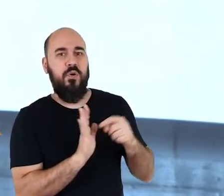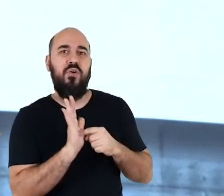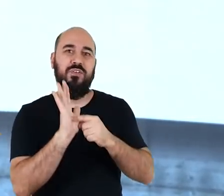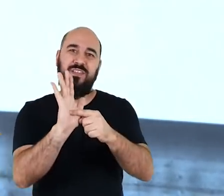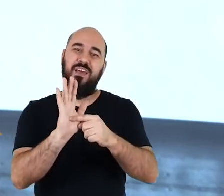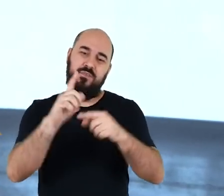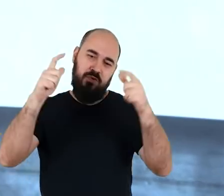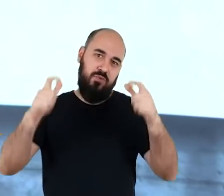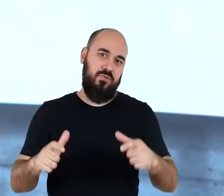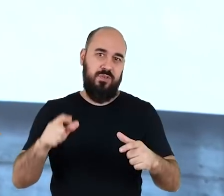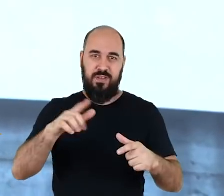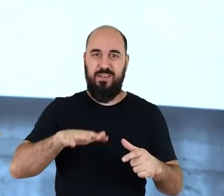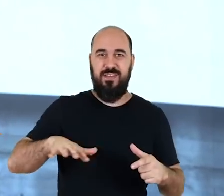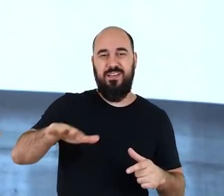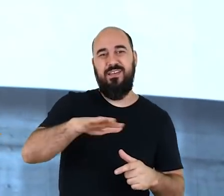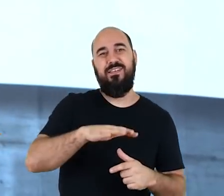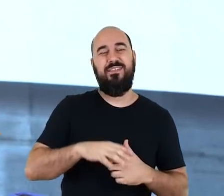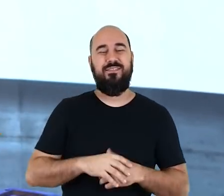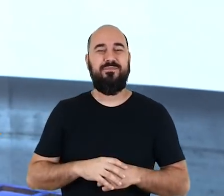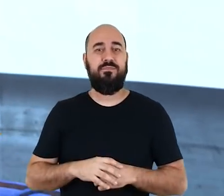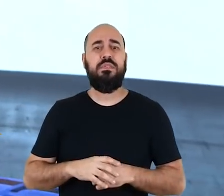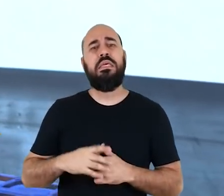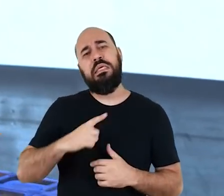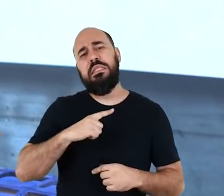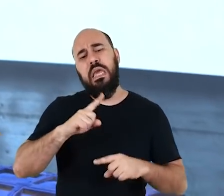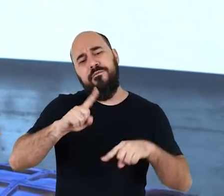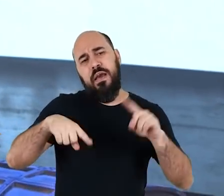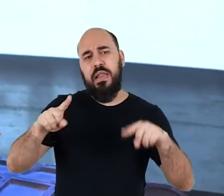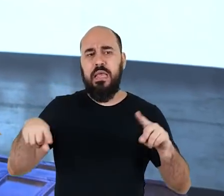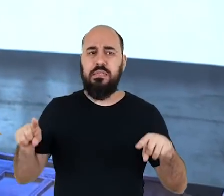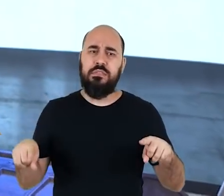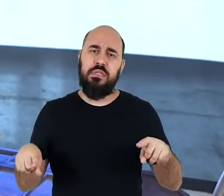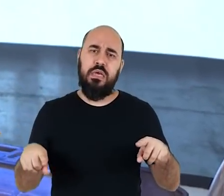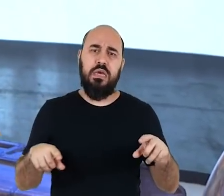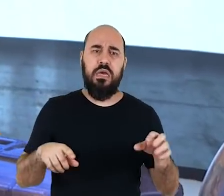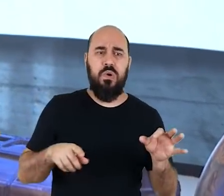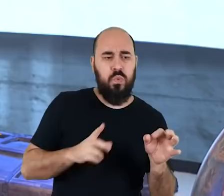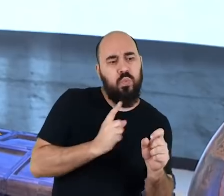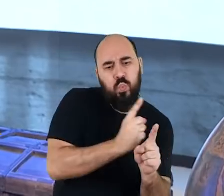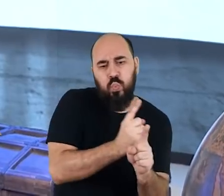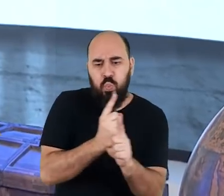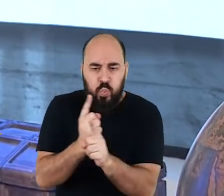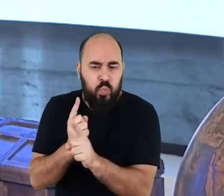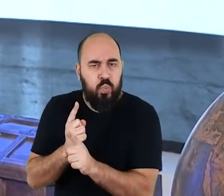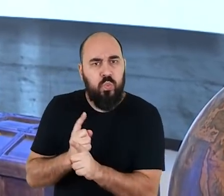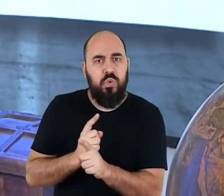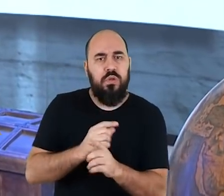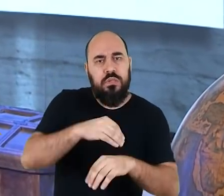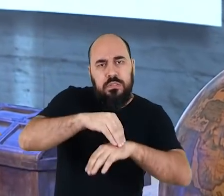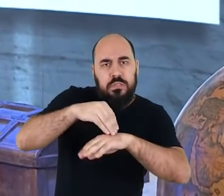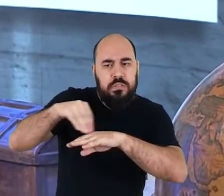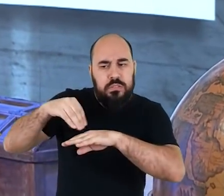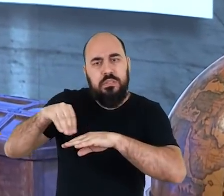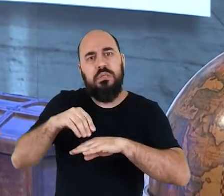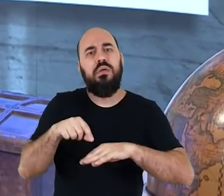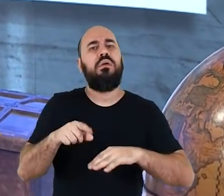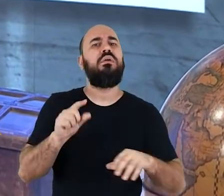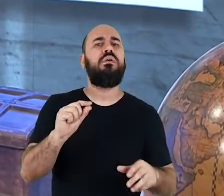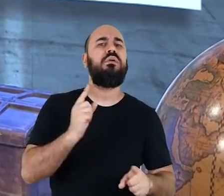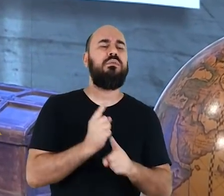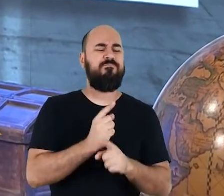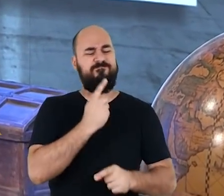vocês sabem, existem algumas variações, algumas arqueológicas, e todas elas levam os especialistas a tomarem